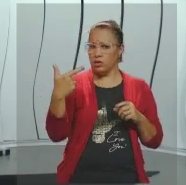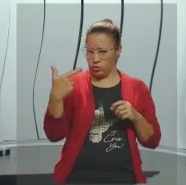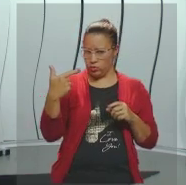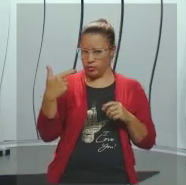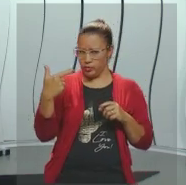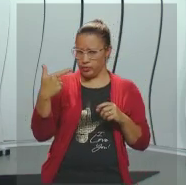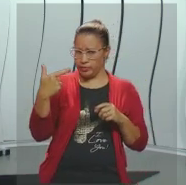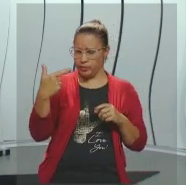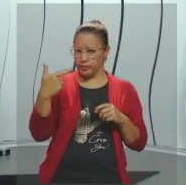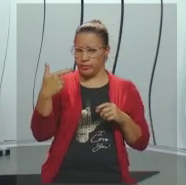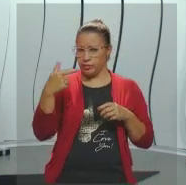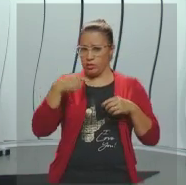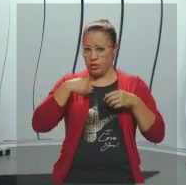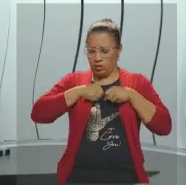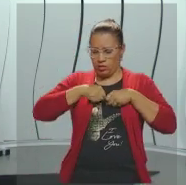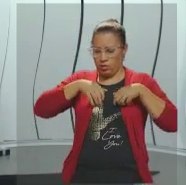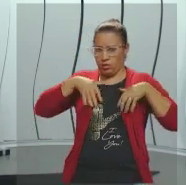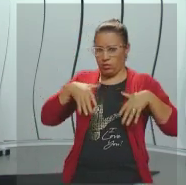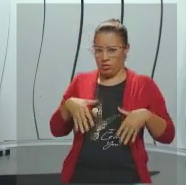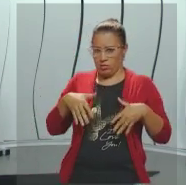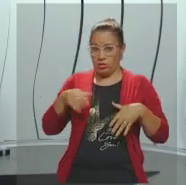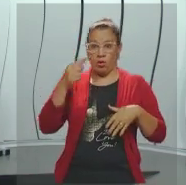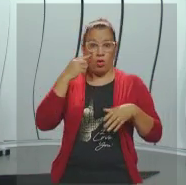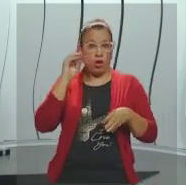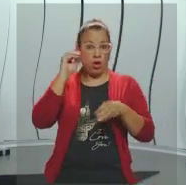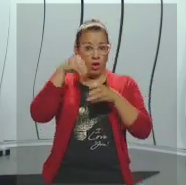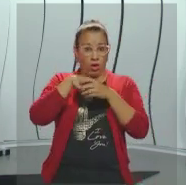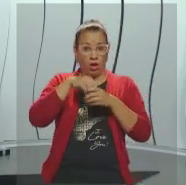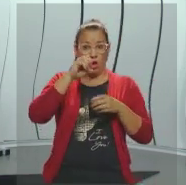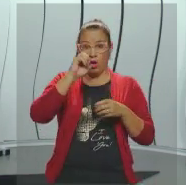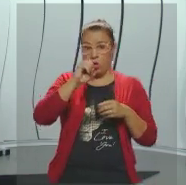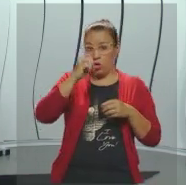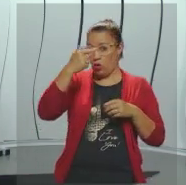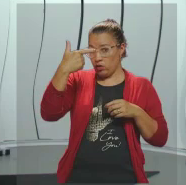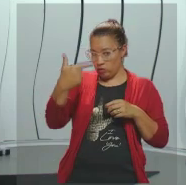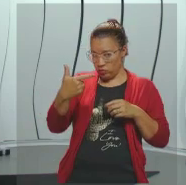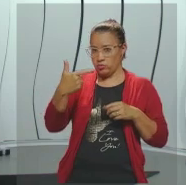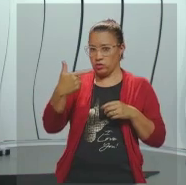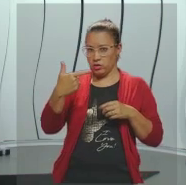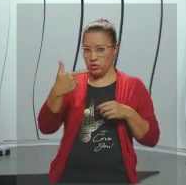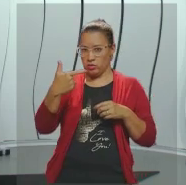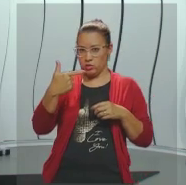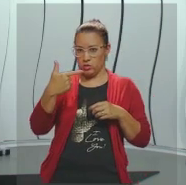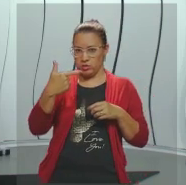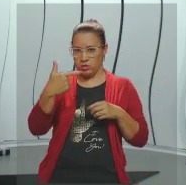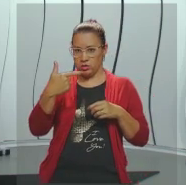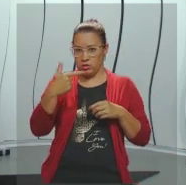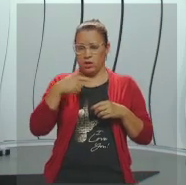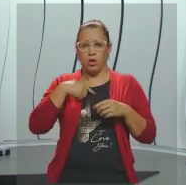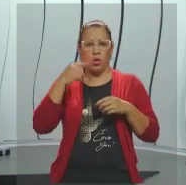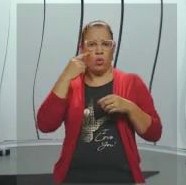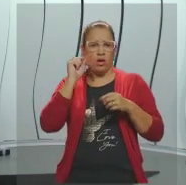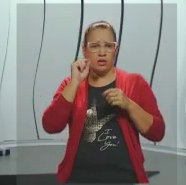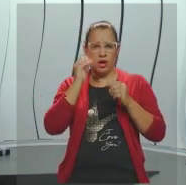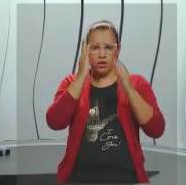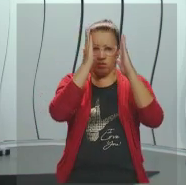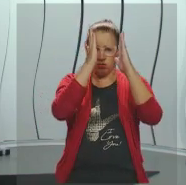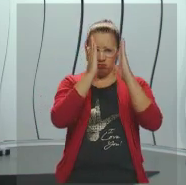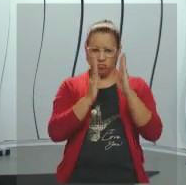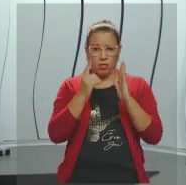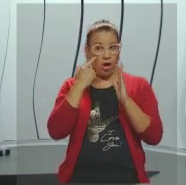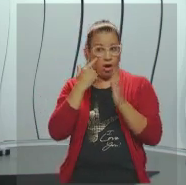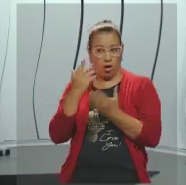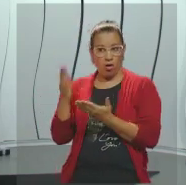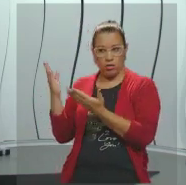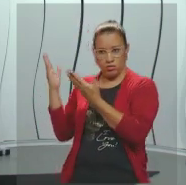alvéolo. Então esse oxigênio dentro do alvéolo, ele vai passar essa barreira aqui dos capilares sanguíneos,